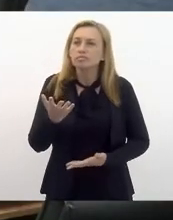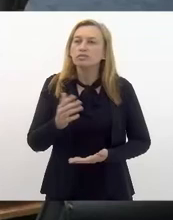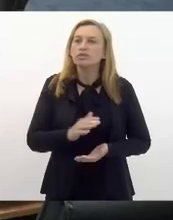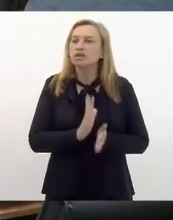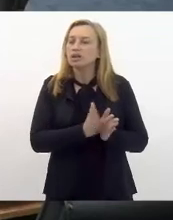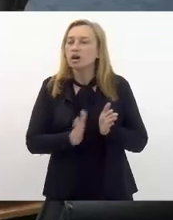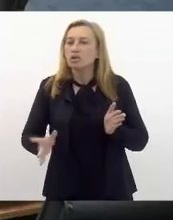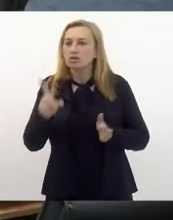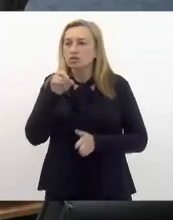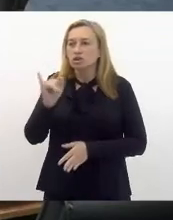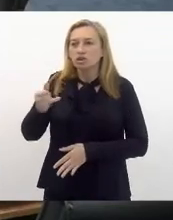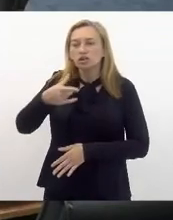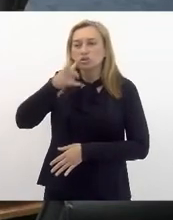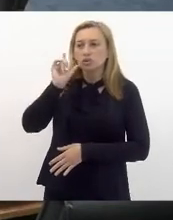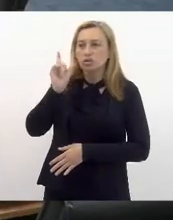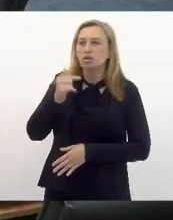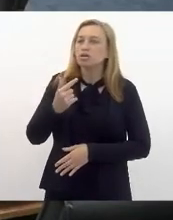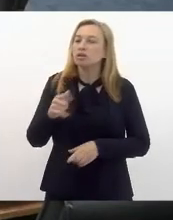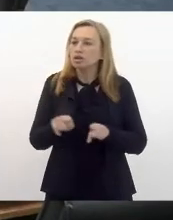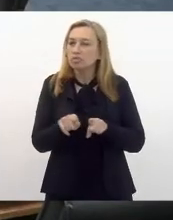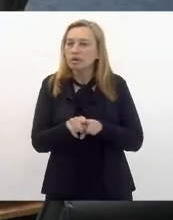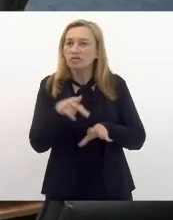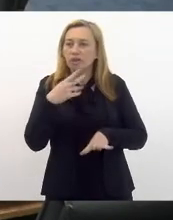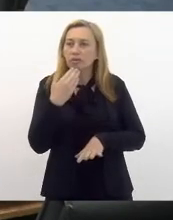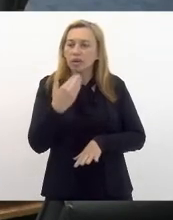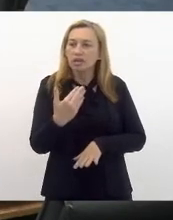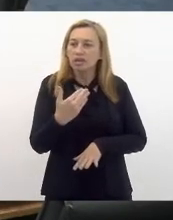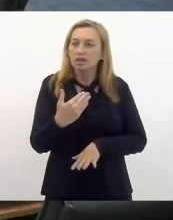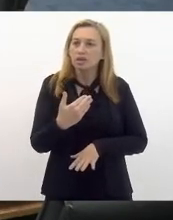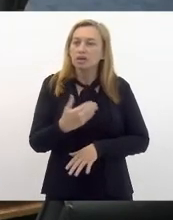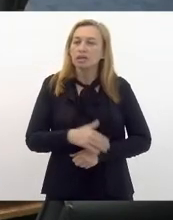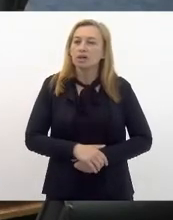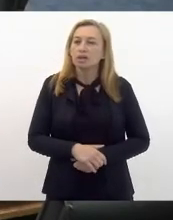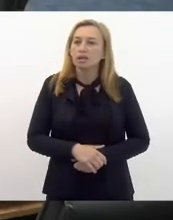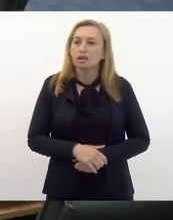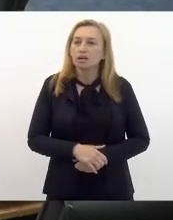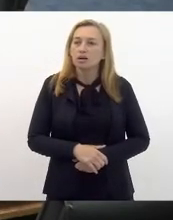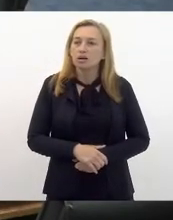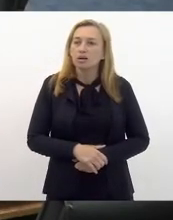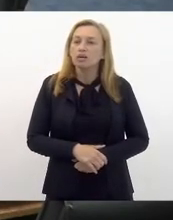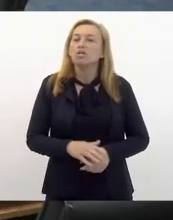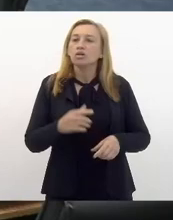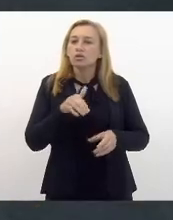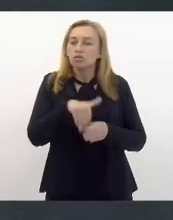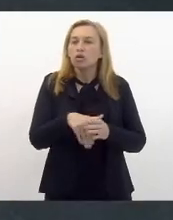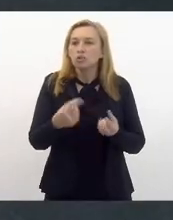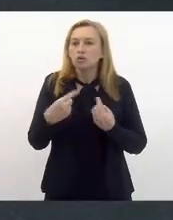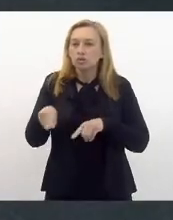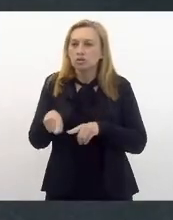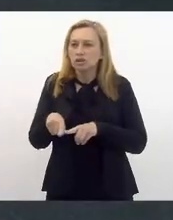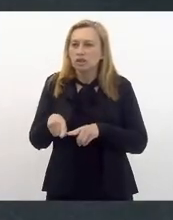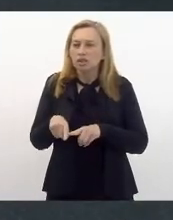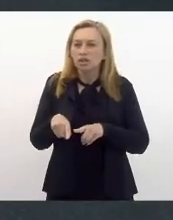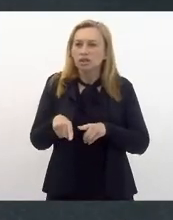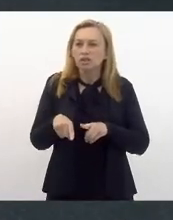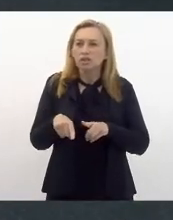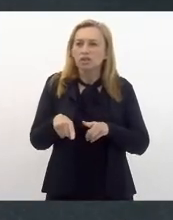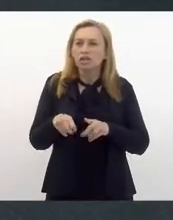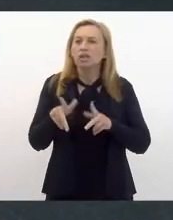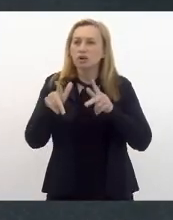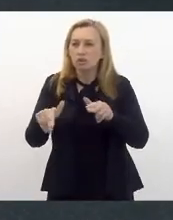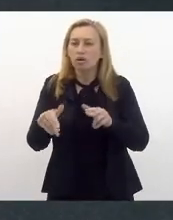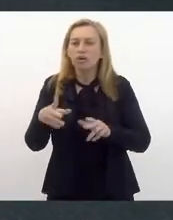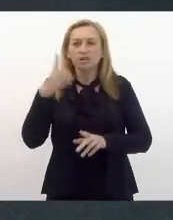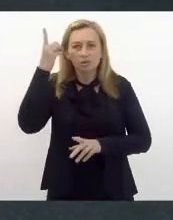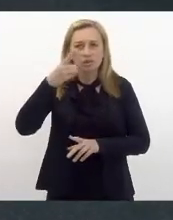da Ordem do dia de ontem eu também acabei no manifestando eu queria pedir a vossa excelência a gentileza de consegui na também levanta o contrário na linha da deputada